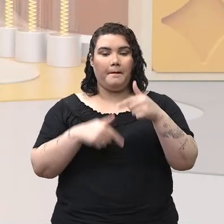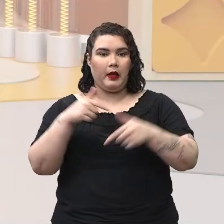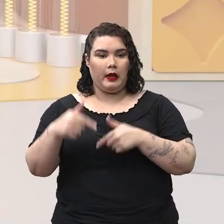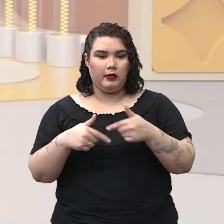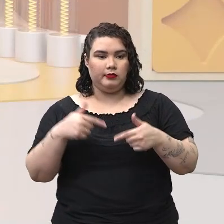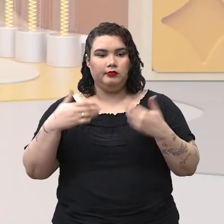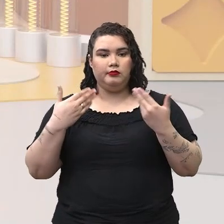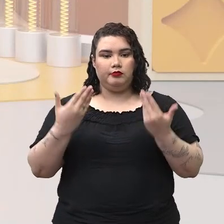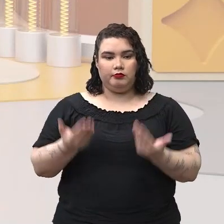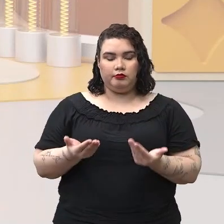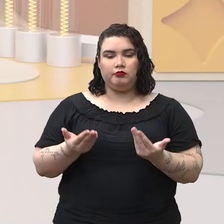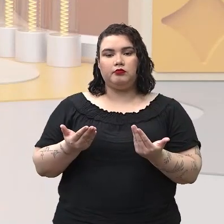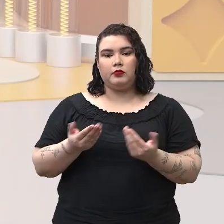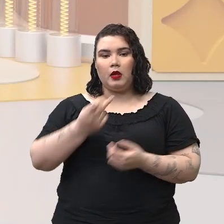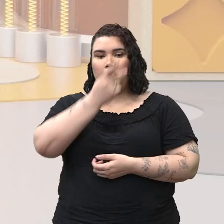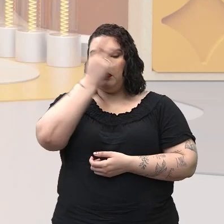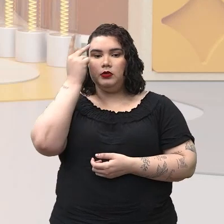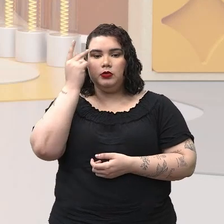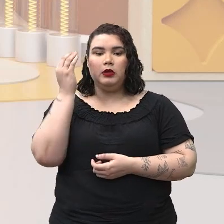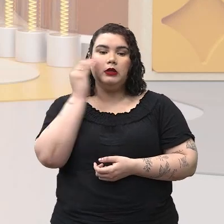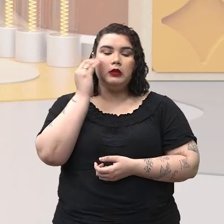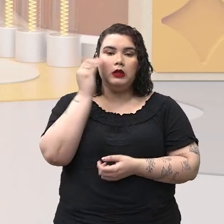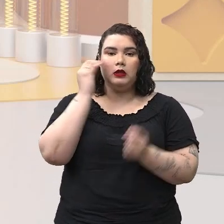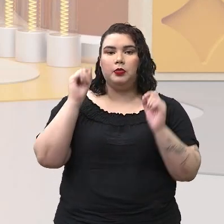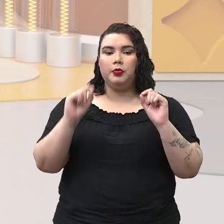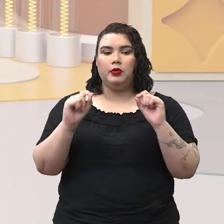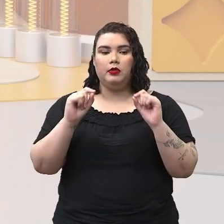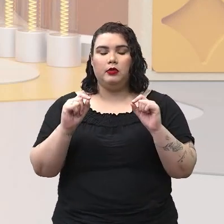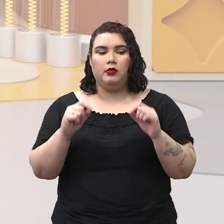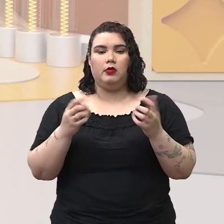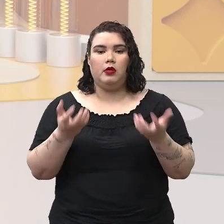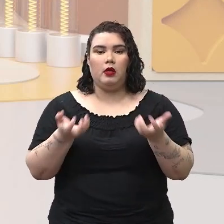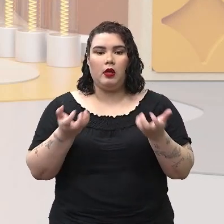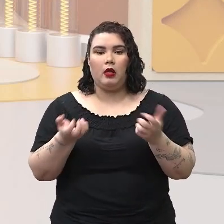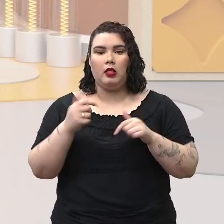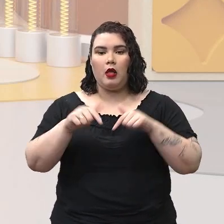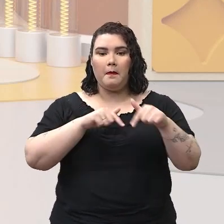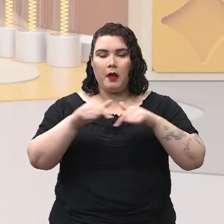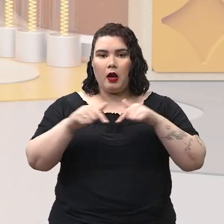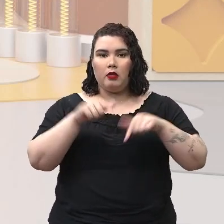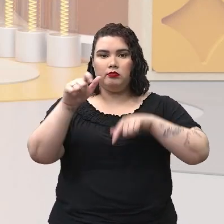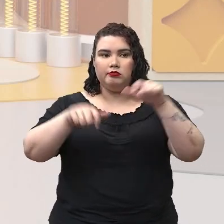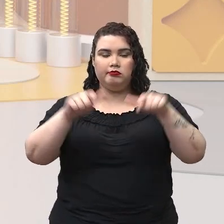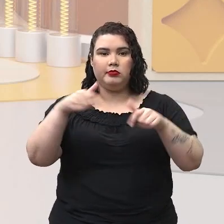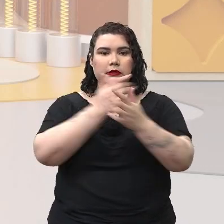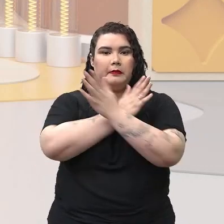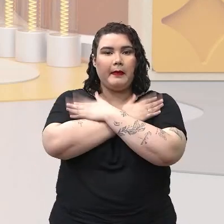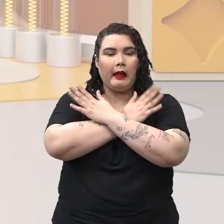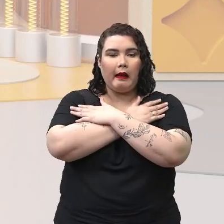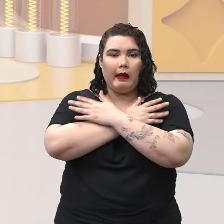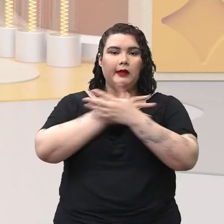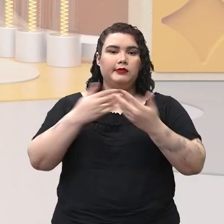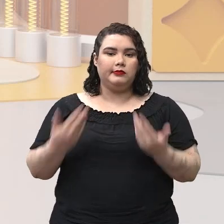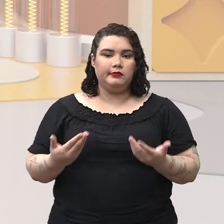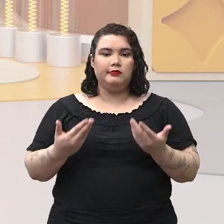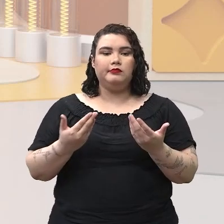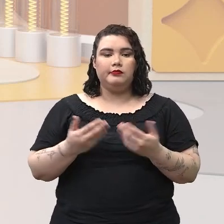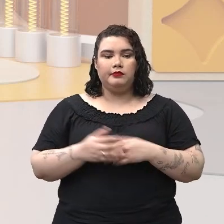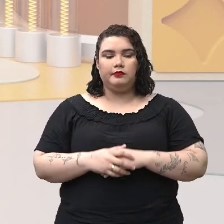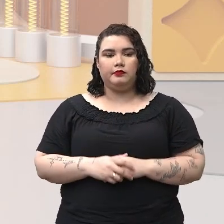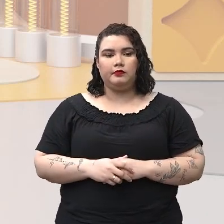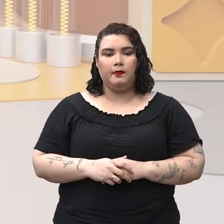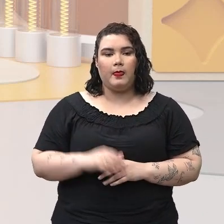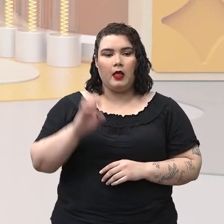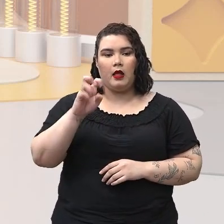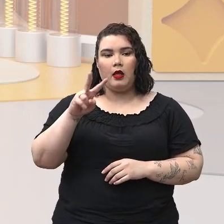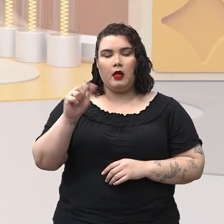pessoas que tentam ali atingir os trabalhadores que estão aí sem emprego, né? Frente dos Desempregados, Eva